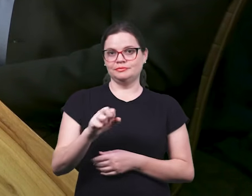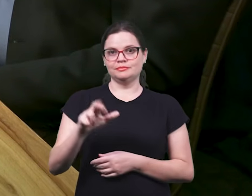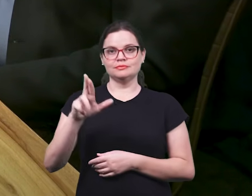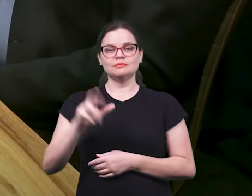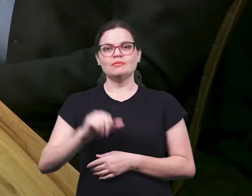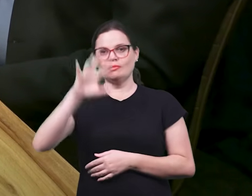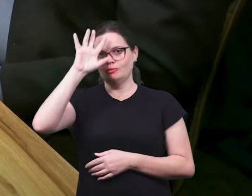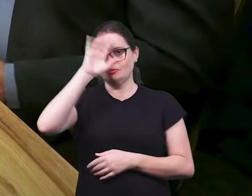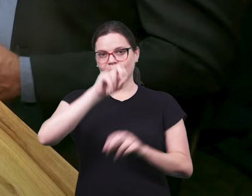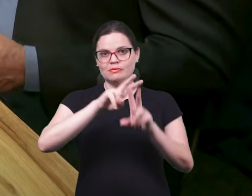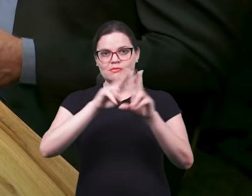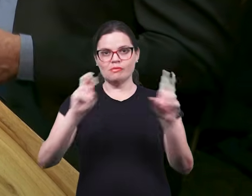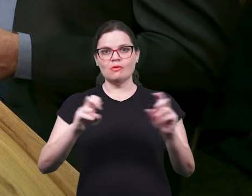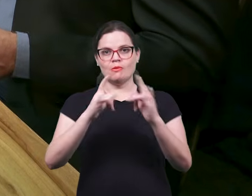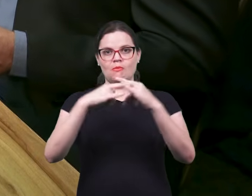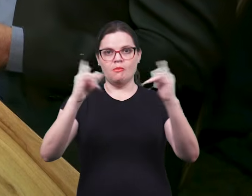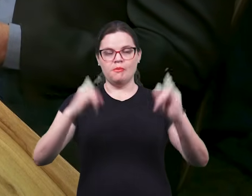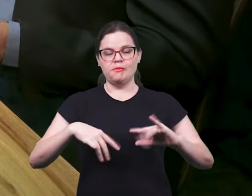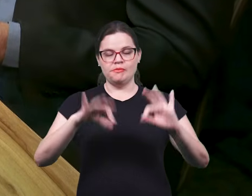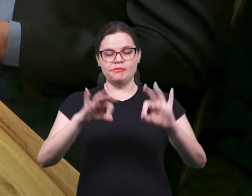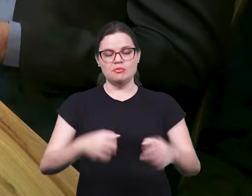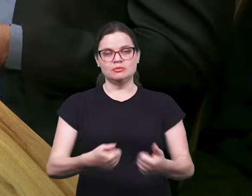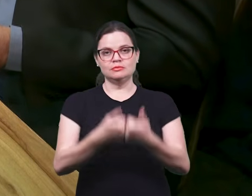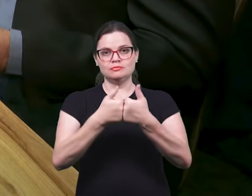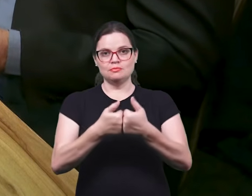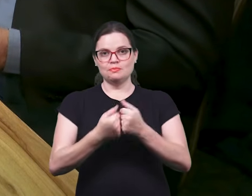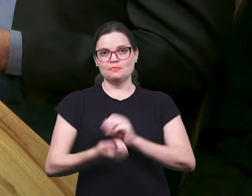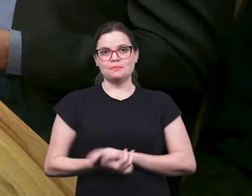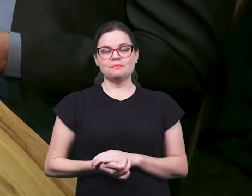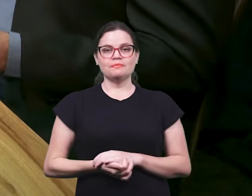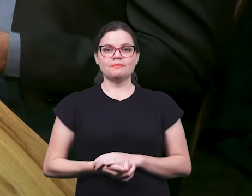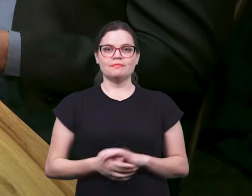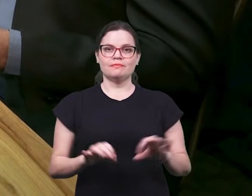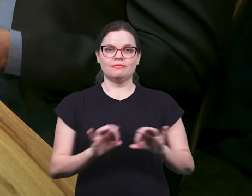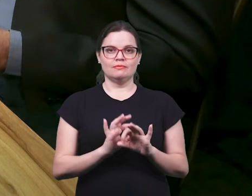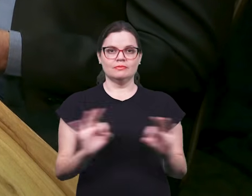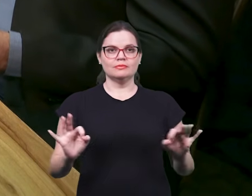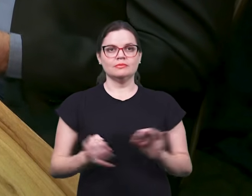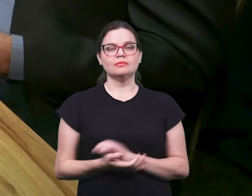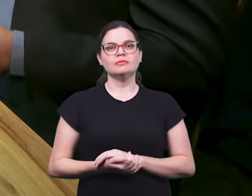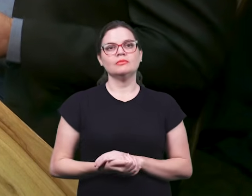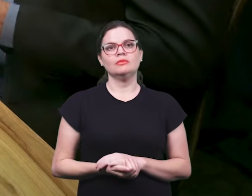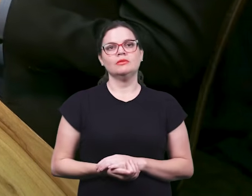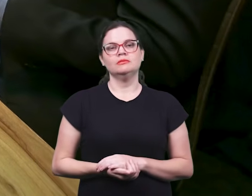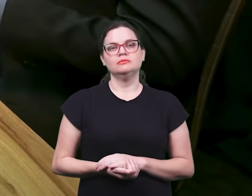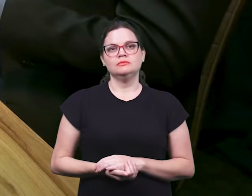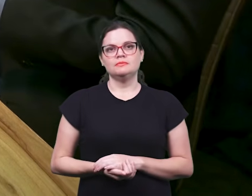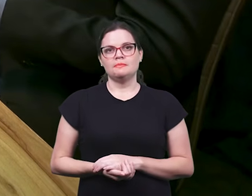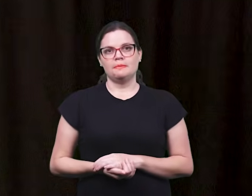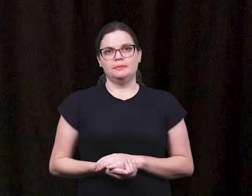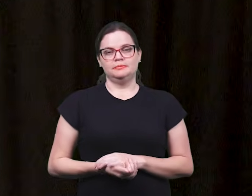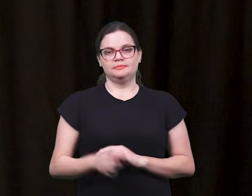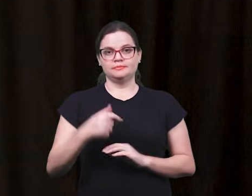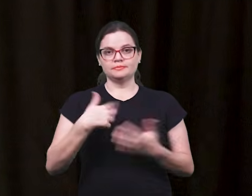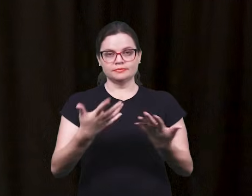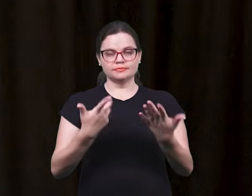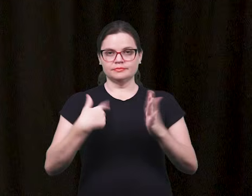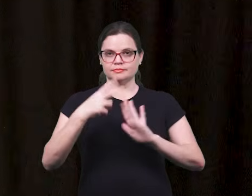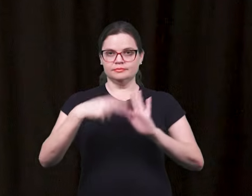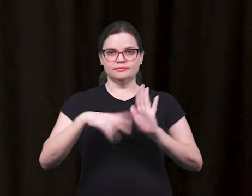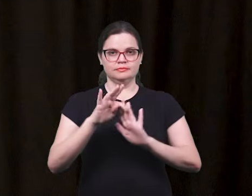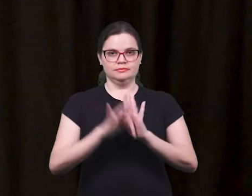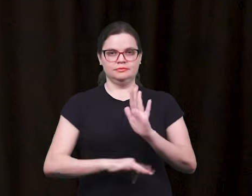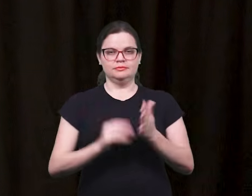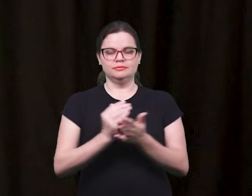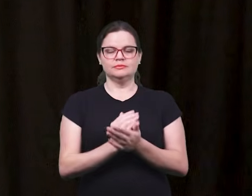sobre o tabernáculo. Para ver se aprendia. Muito bem, eu queria ler um texto para iniciarmos aqui essa